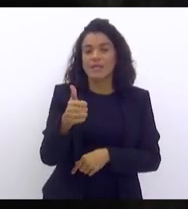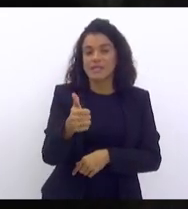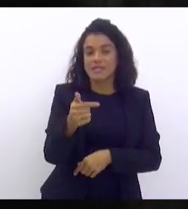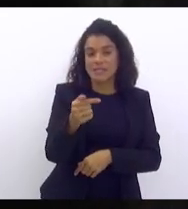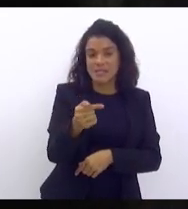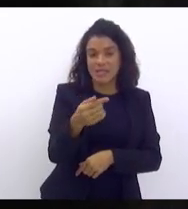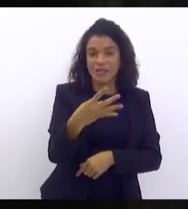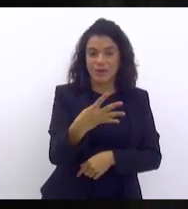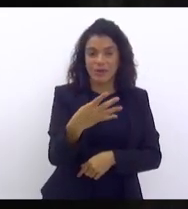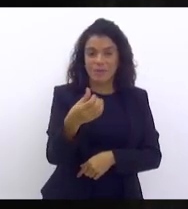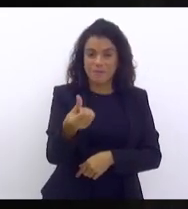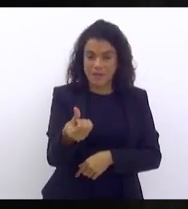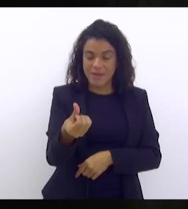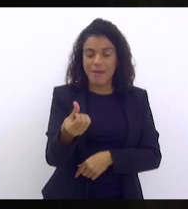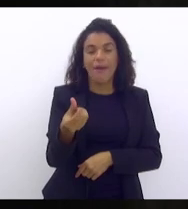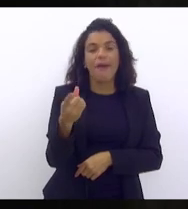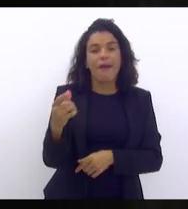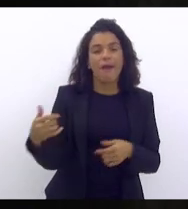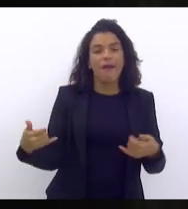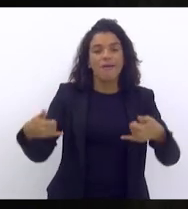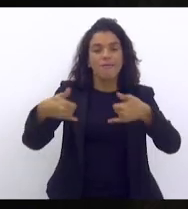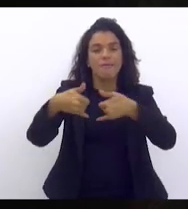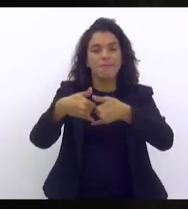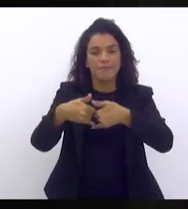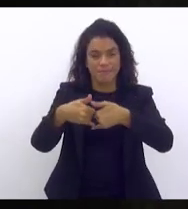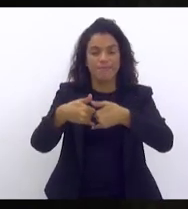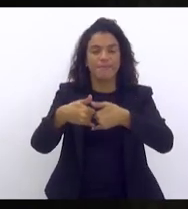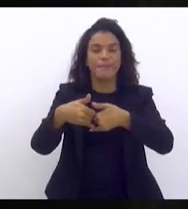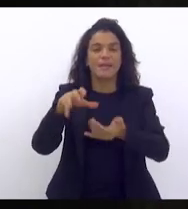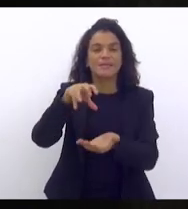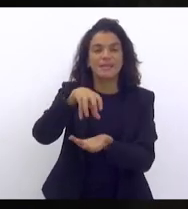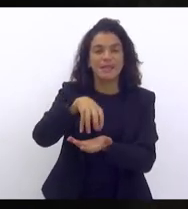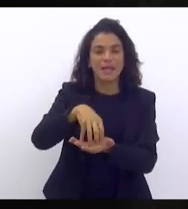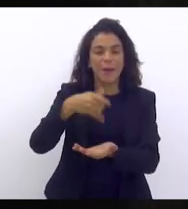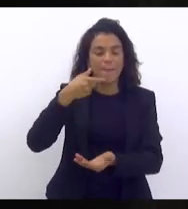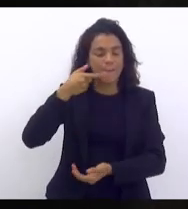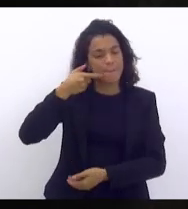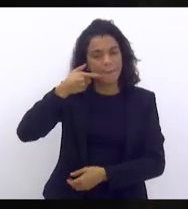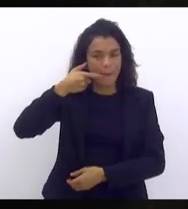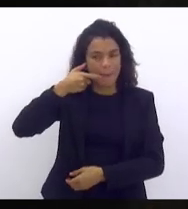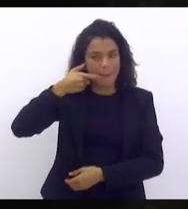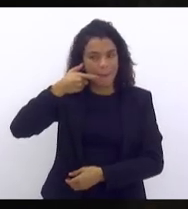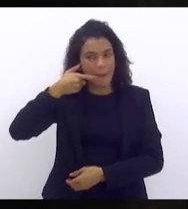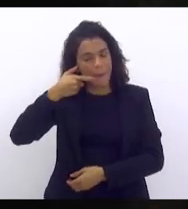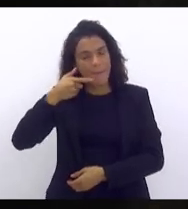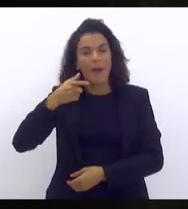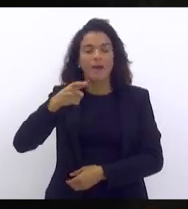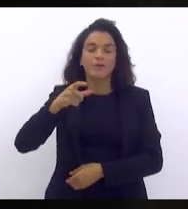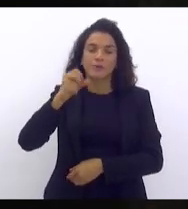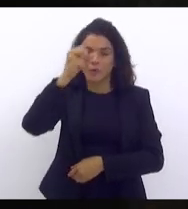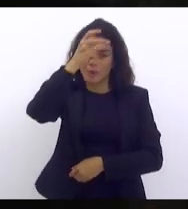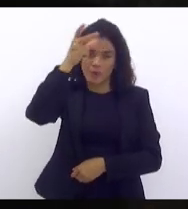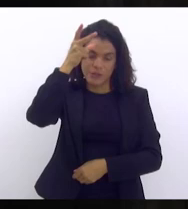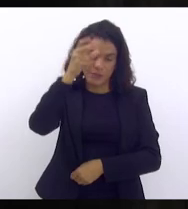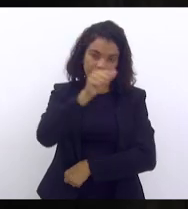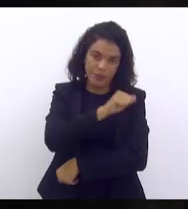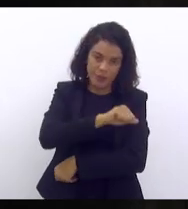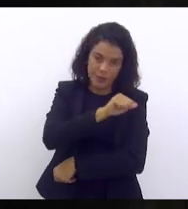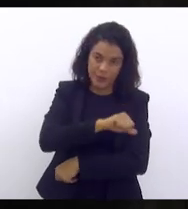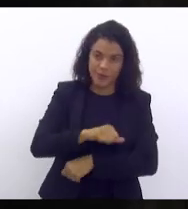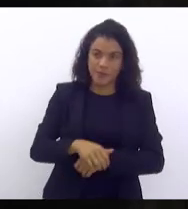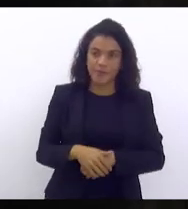1746, que é um atendimento, né, a todos os contribuintes do município do Rio de Janeiro. Nós